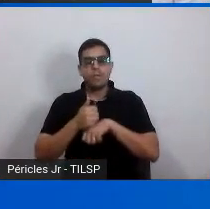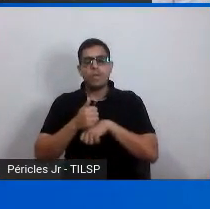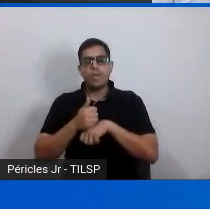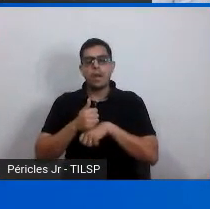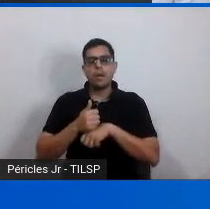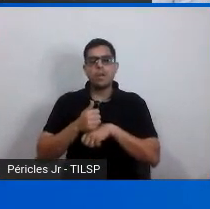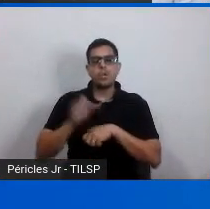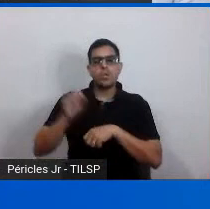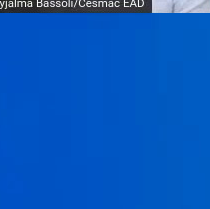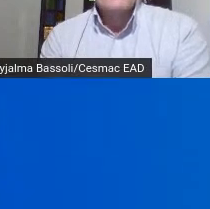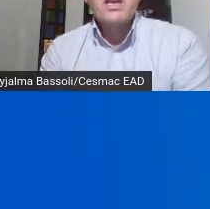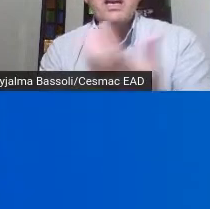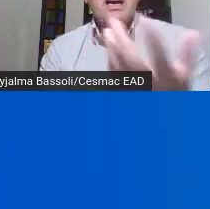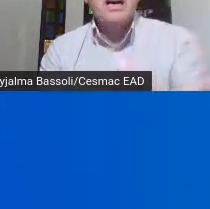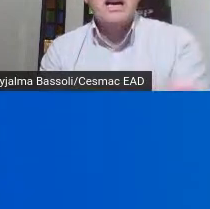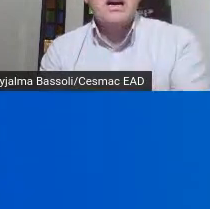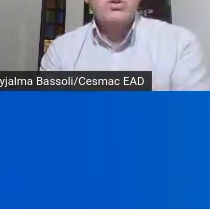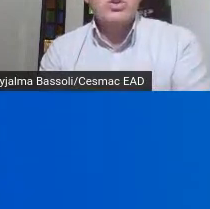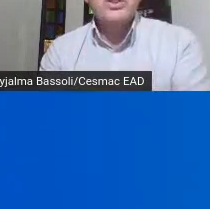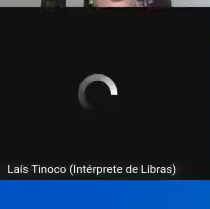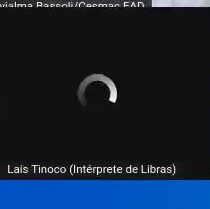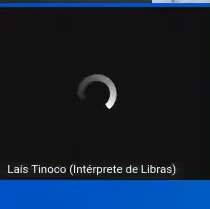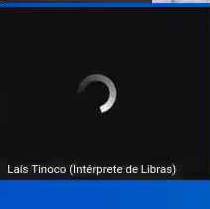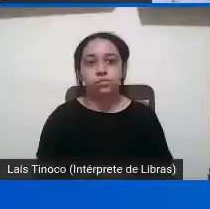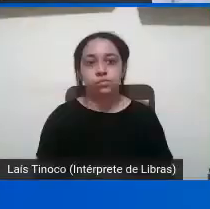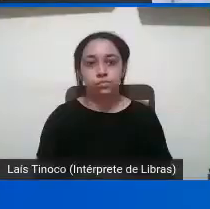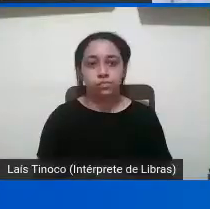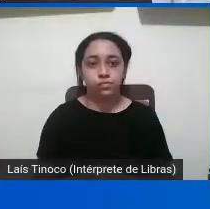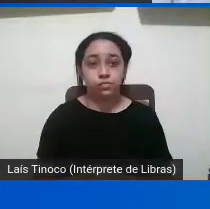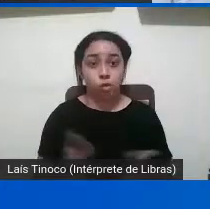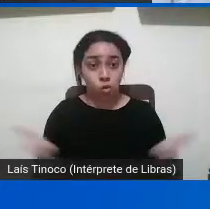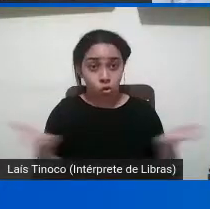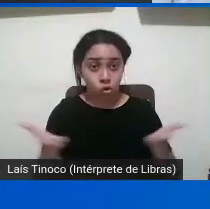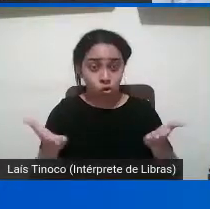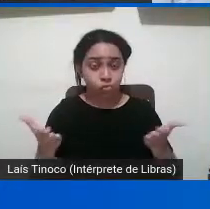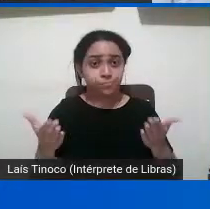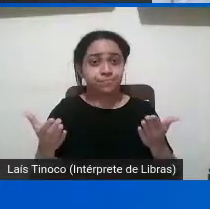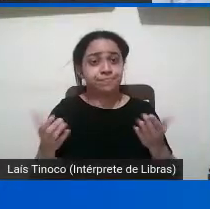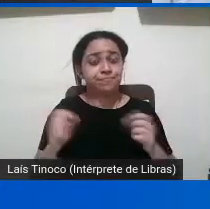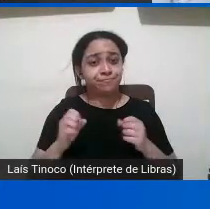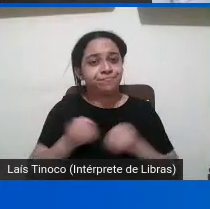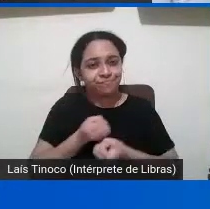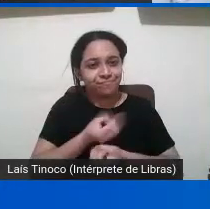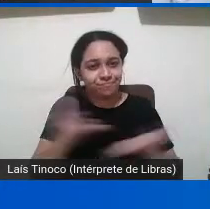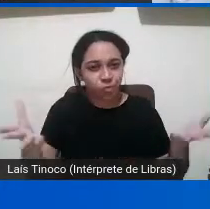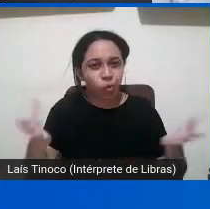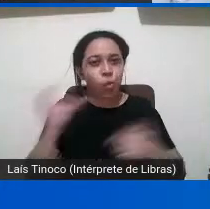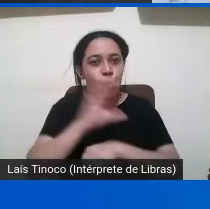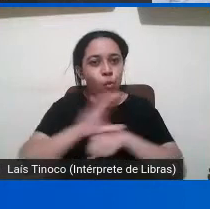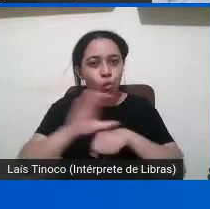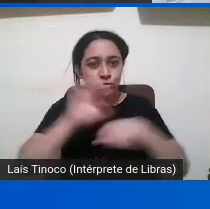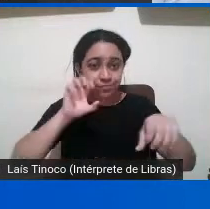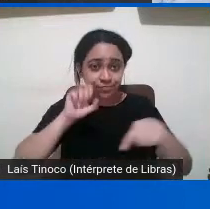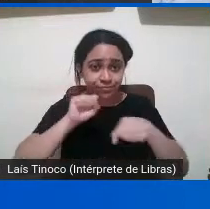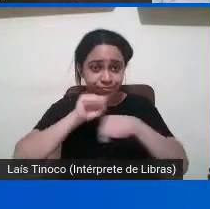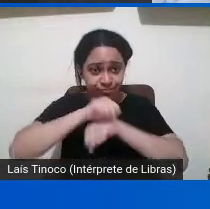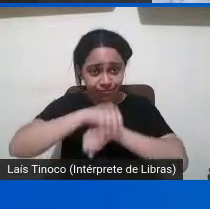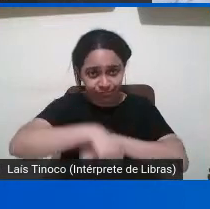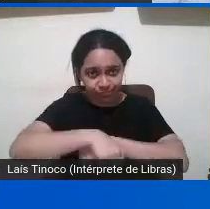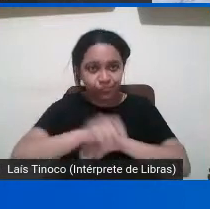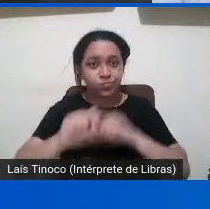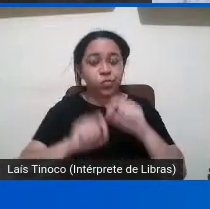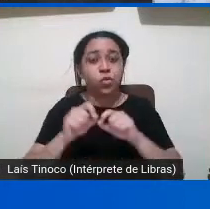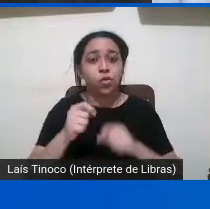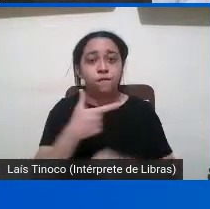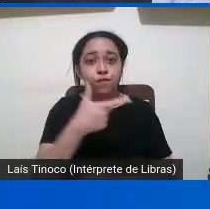experimentar hoje aqui e hoje nós temos 28 cursos de graduação e oferta e 12 cursos de